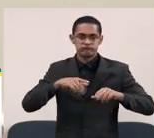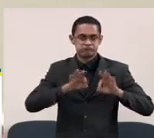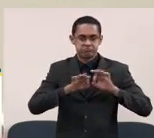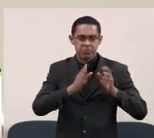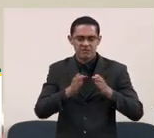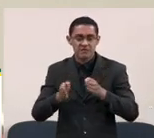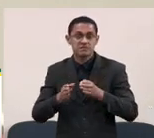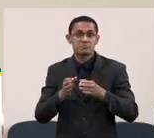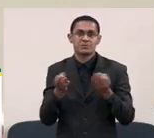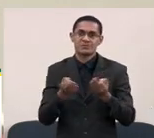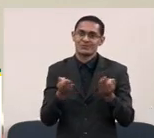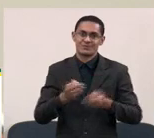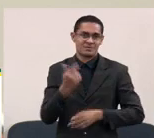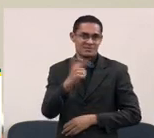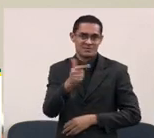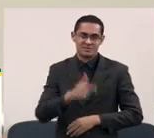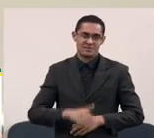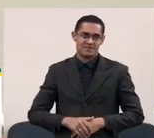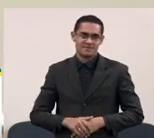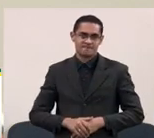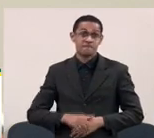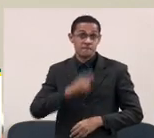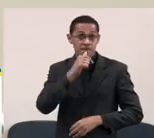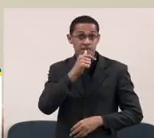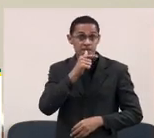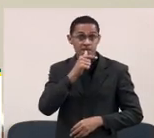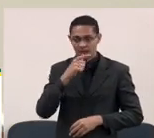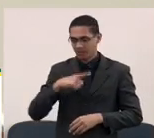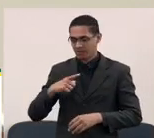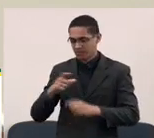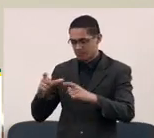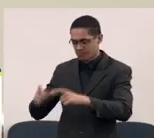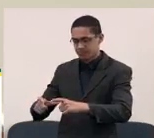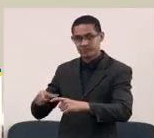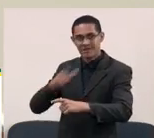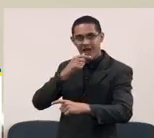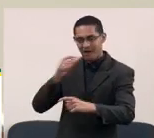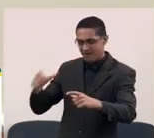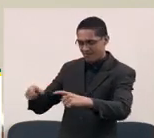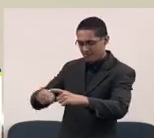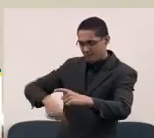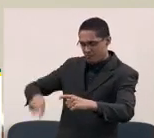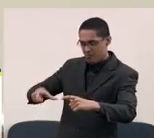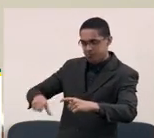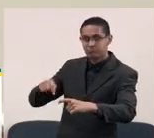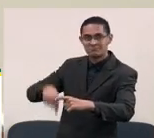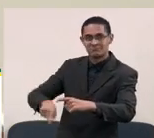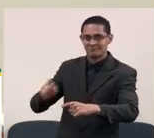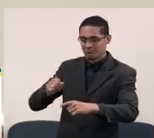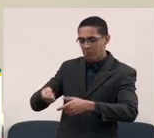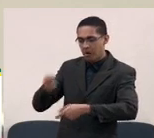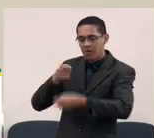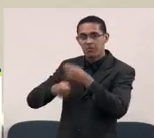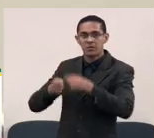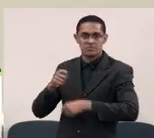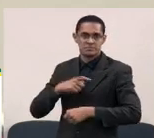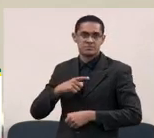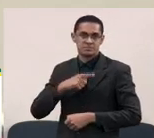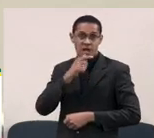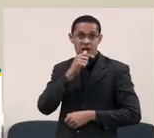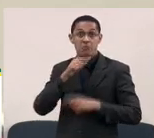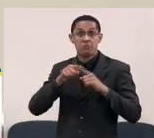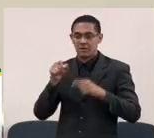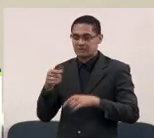o sistema de água potável é do Poço Amazônico, lá com um índice de ferro muito